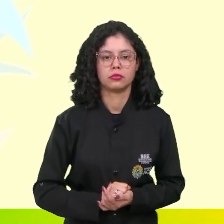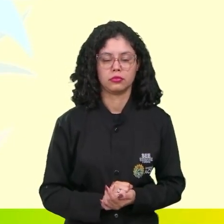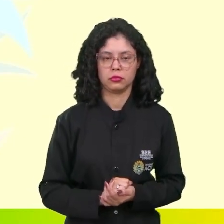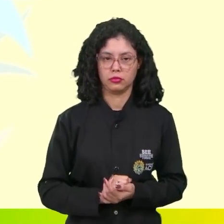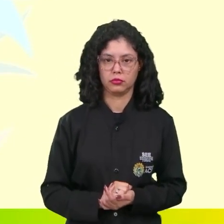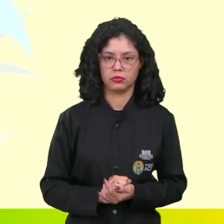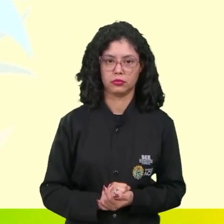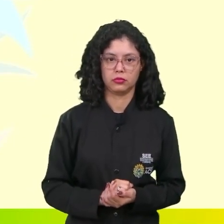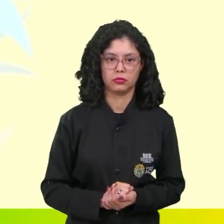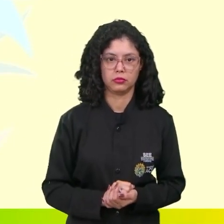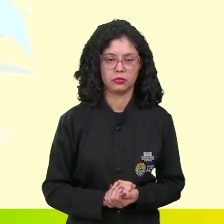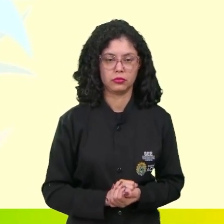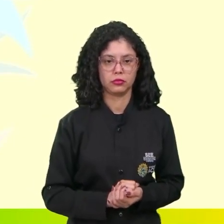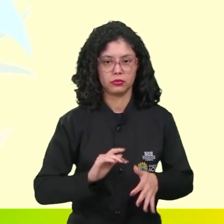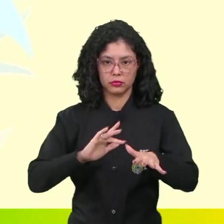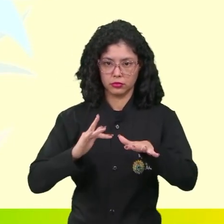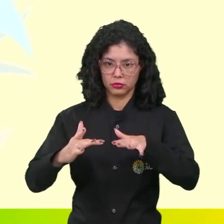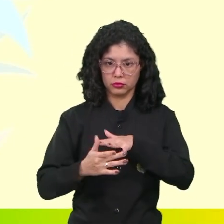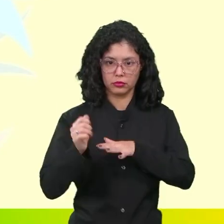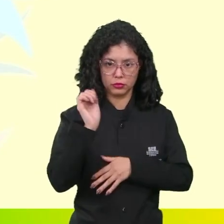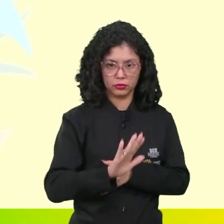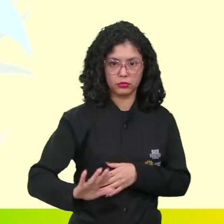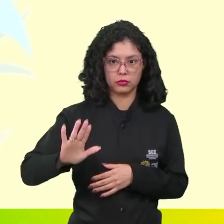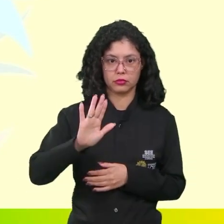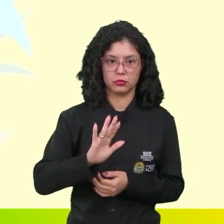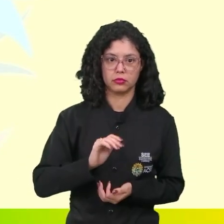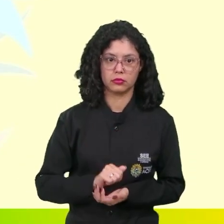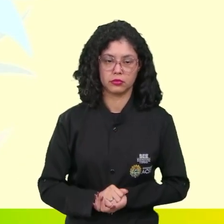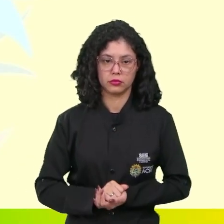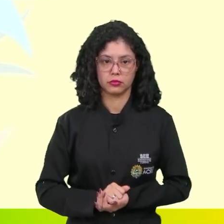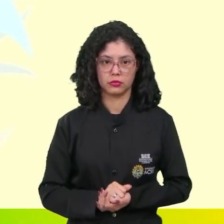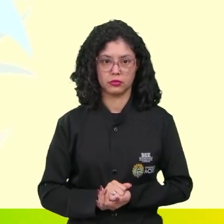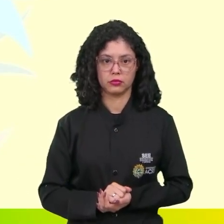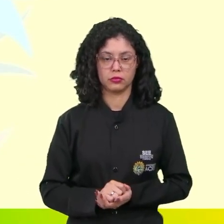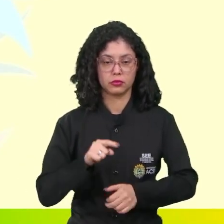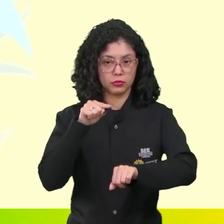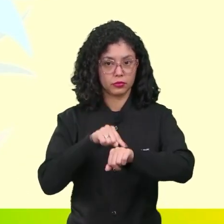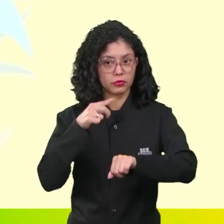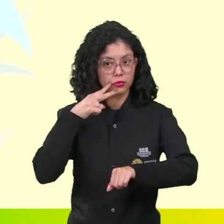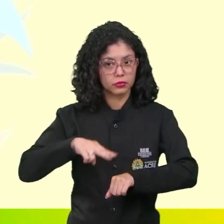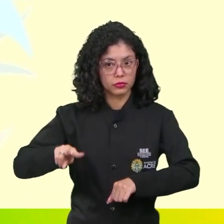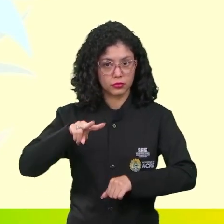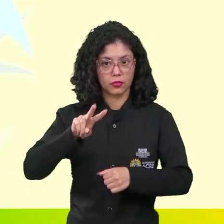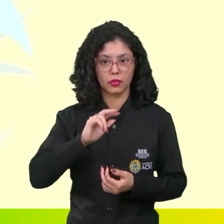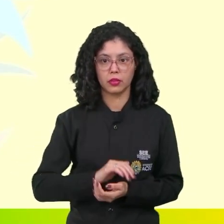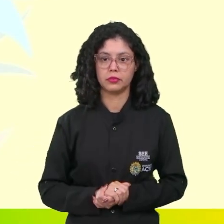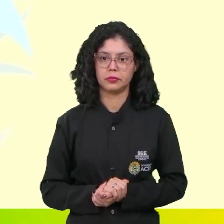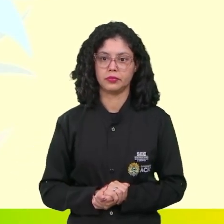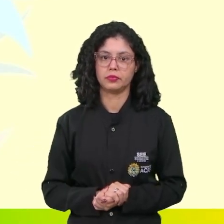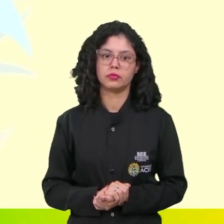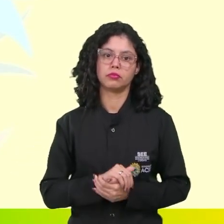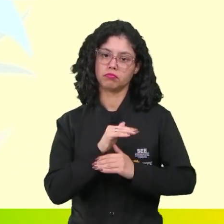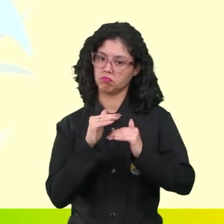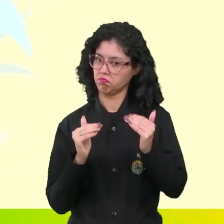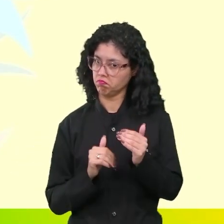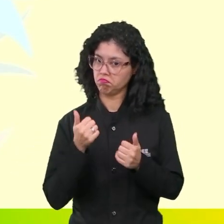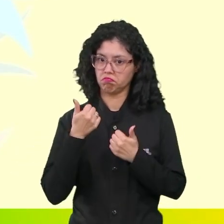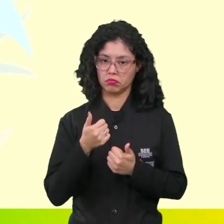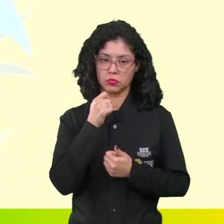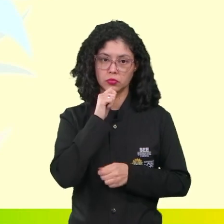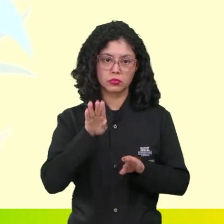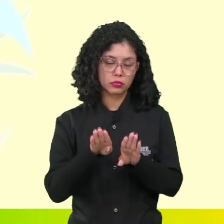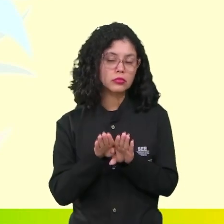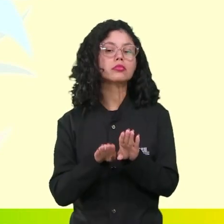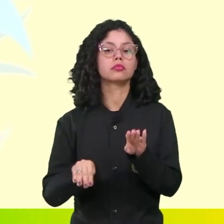comentários nas redes sociais no geral. Em seguida, eu tenho o tempo de visualização, tudo isso